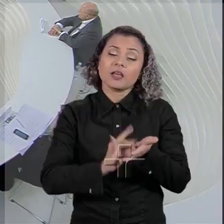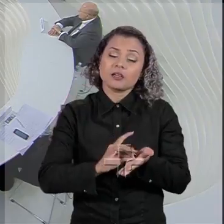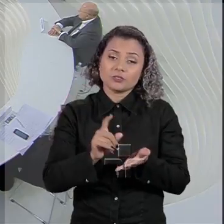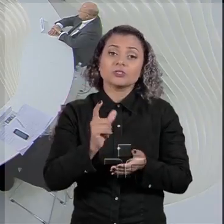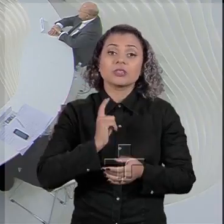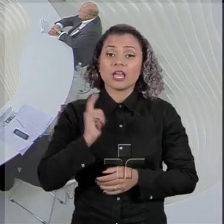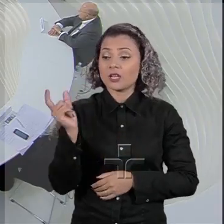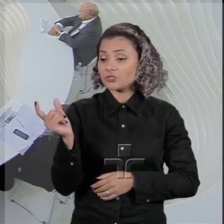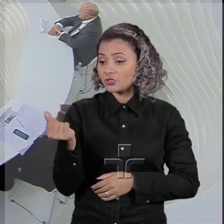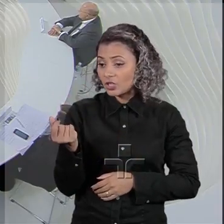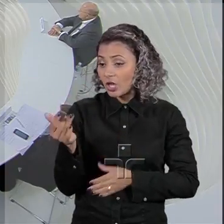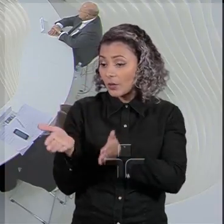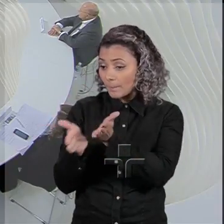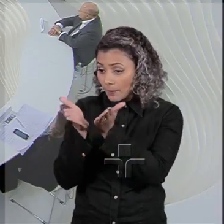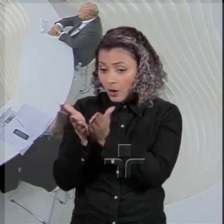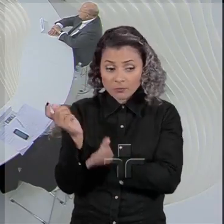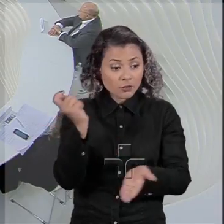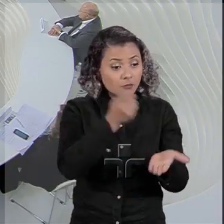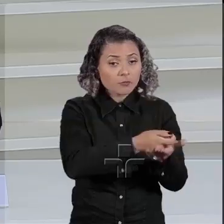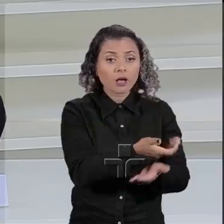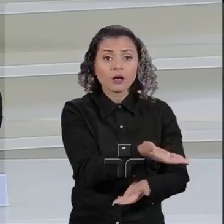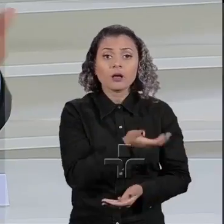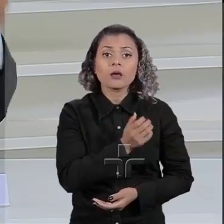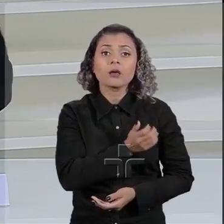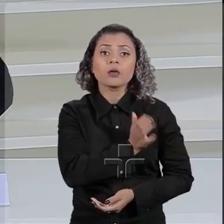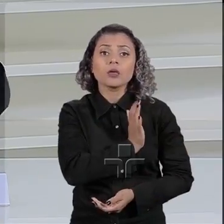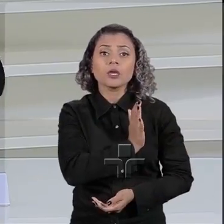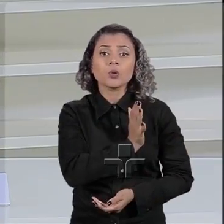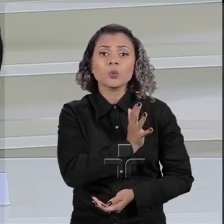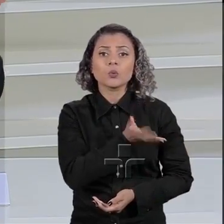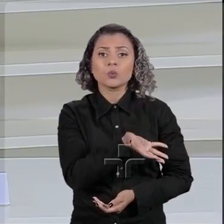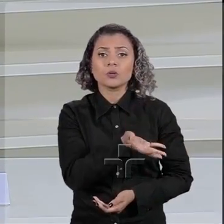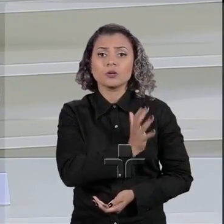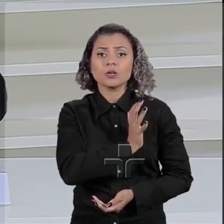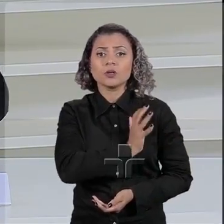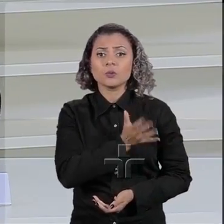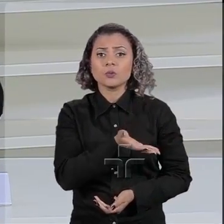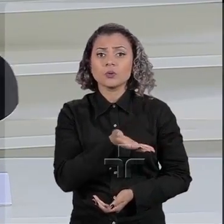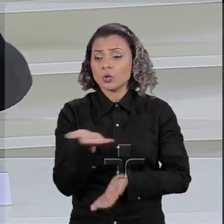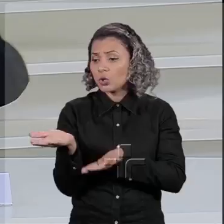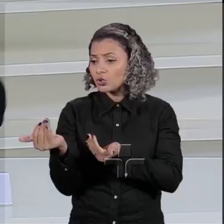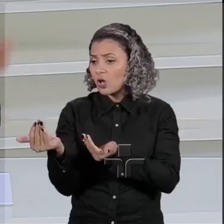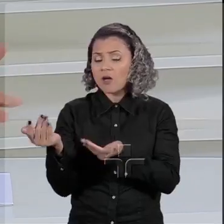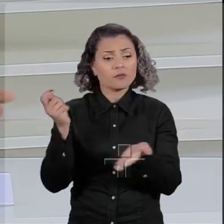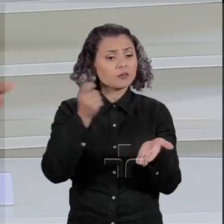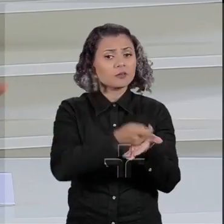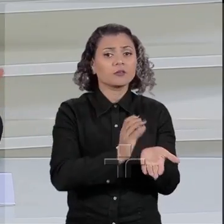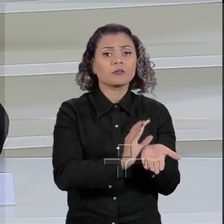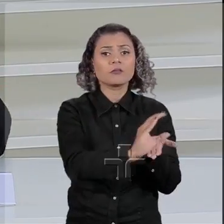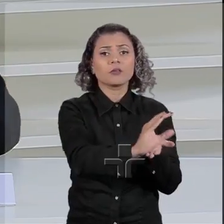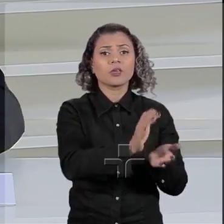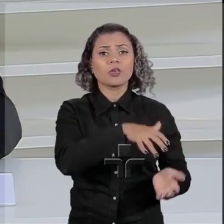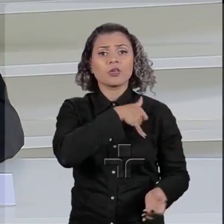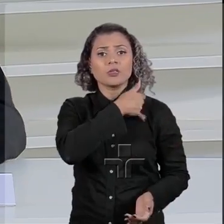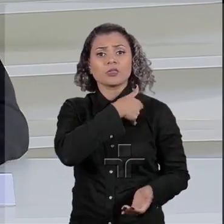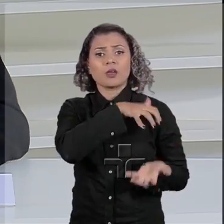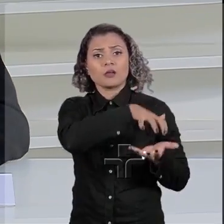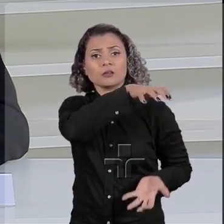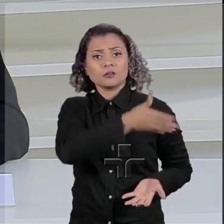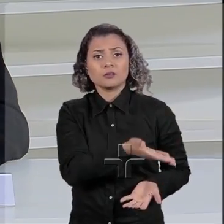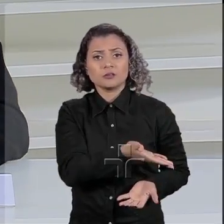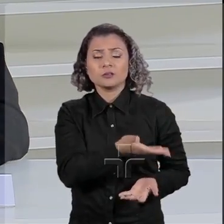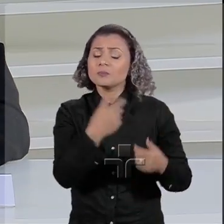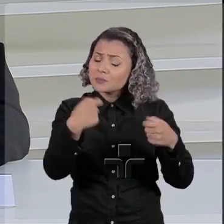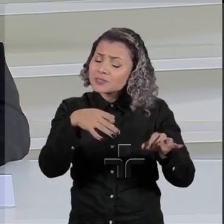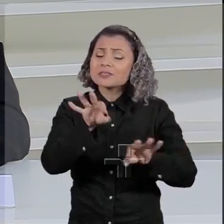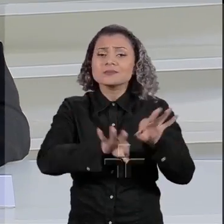transfere renda de pobre para rico também. Transfere renda de jovem para idoso. Então, tudo isso tem que ser corrigido. Então, não há uma medida.